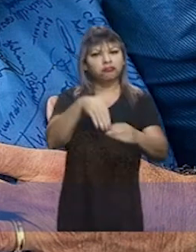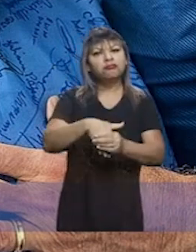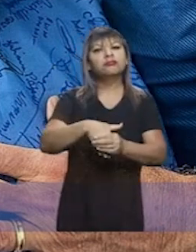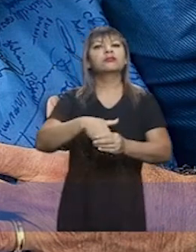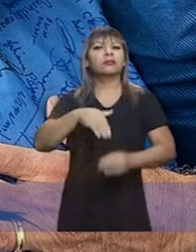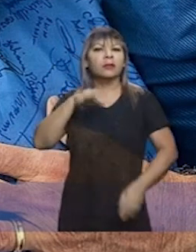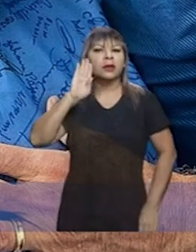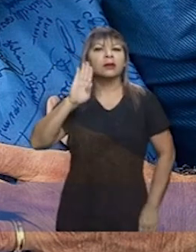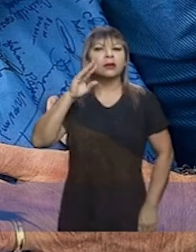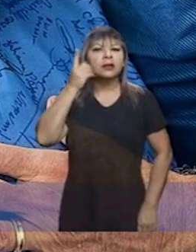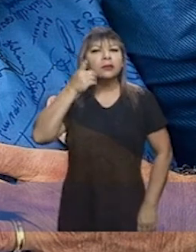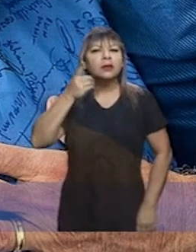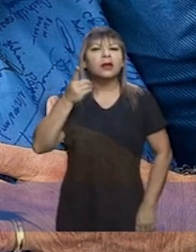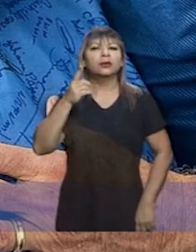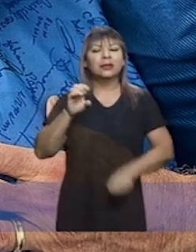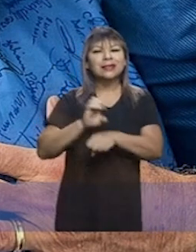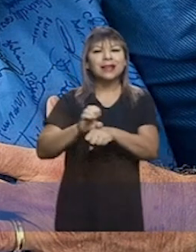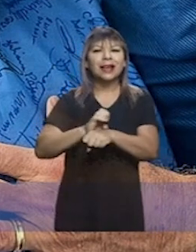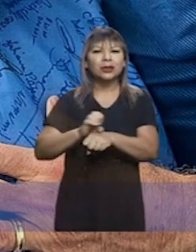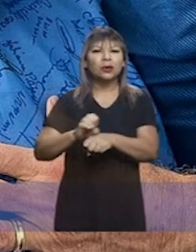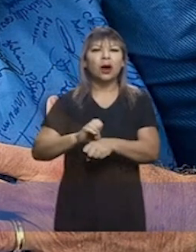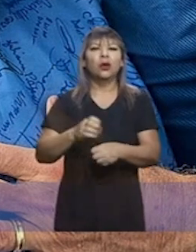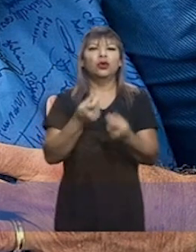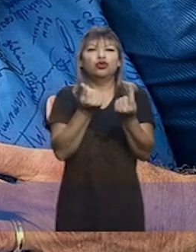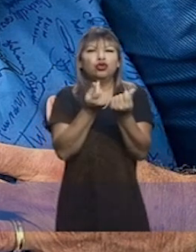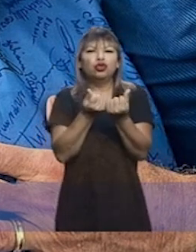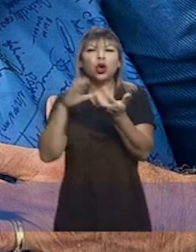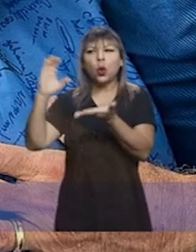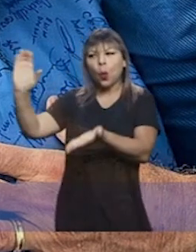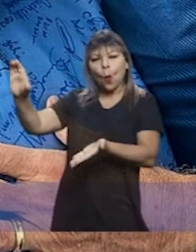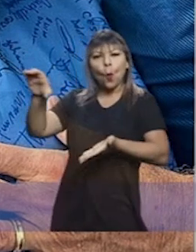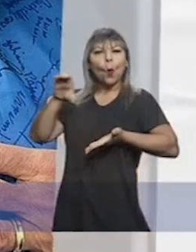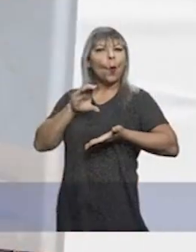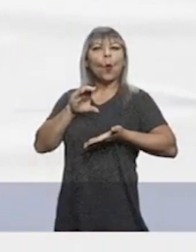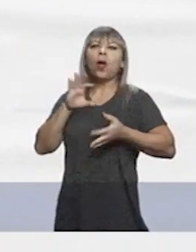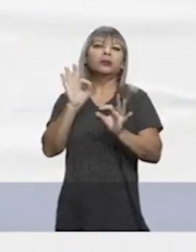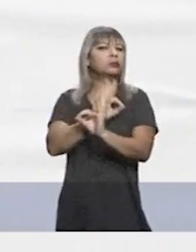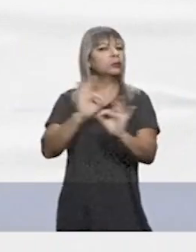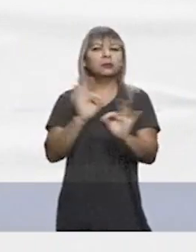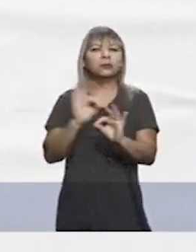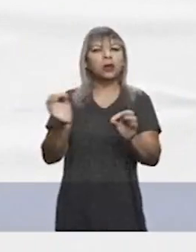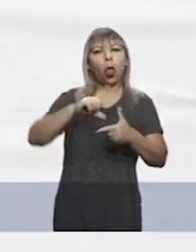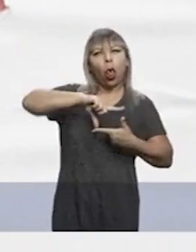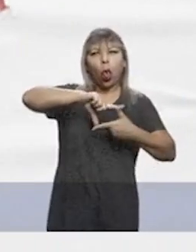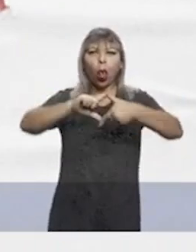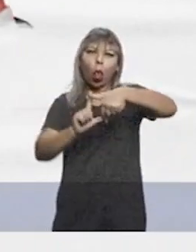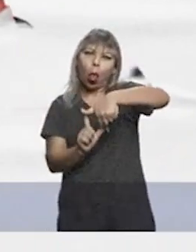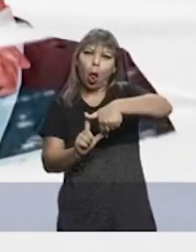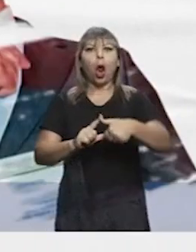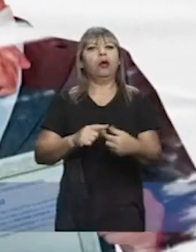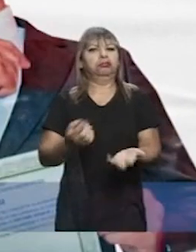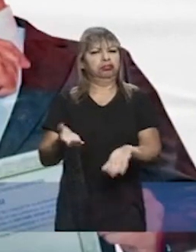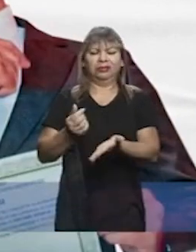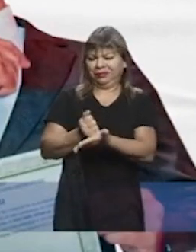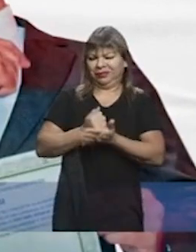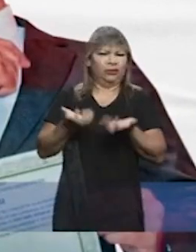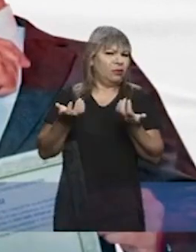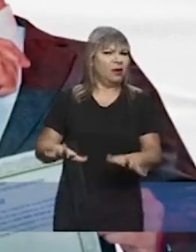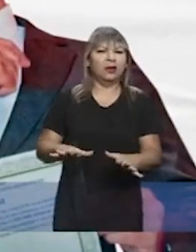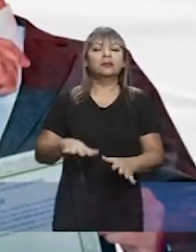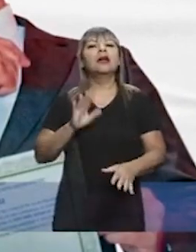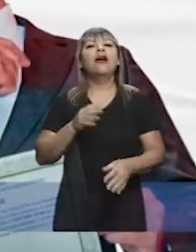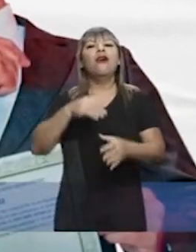deputado estadual de Mato Grosso do Sul, sem usar fundo eleitoral e sem palanques da velha política. Contar foi